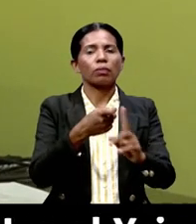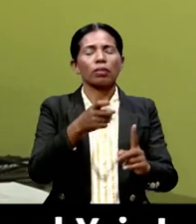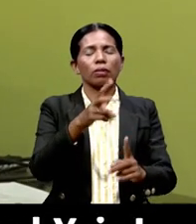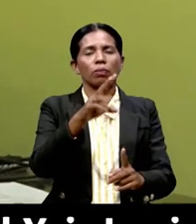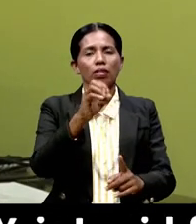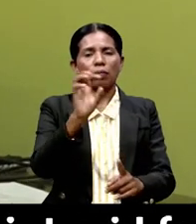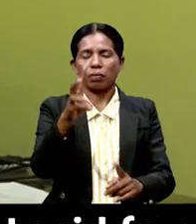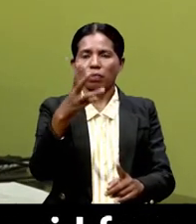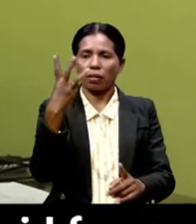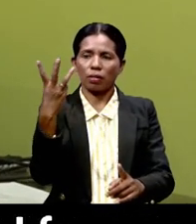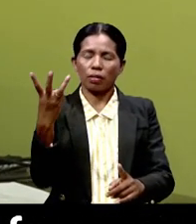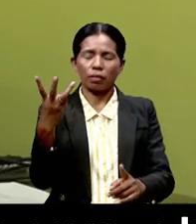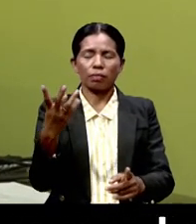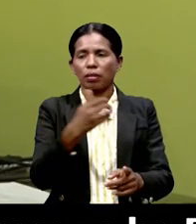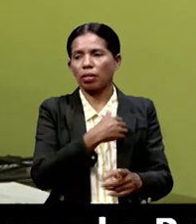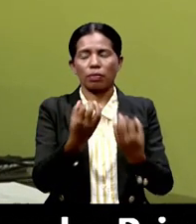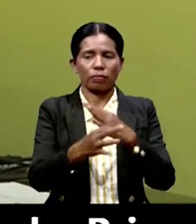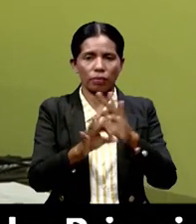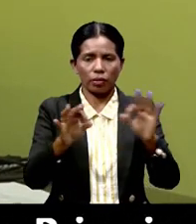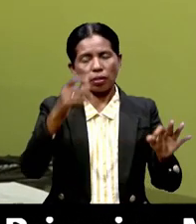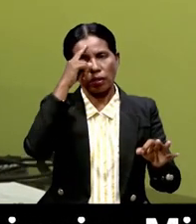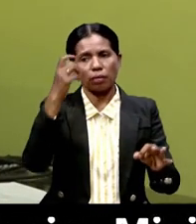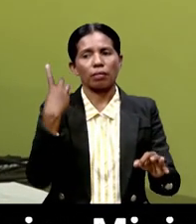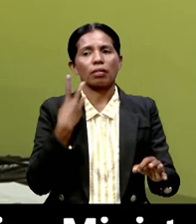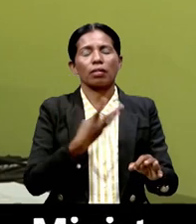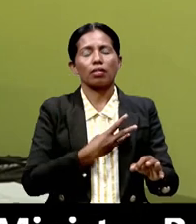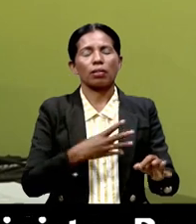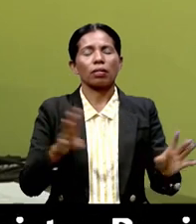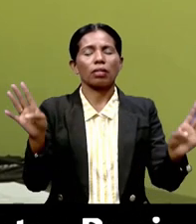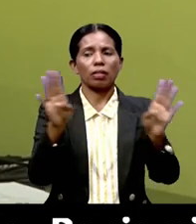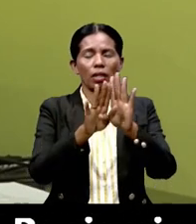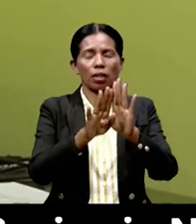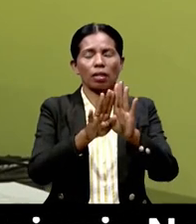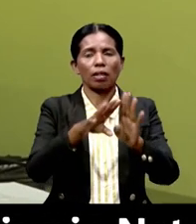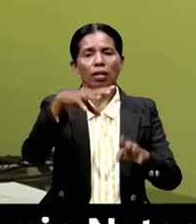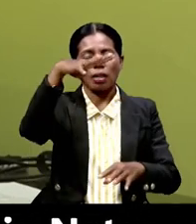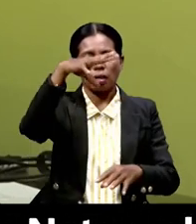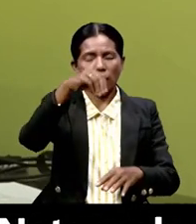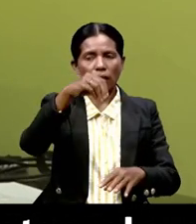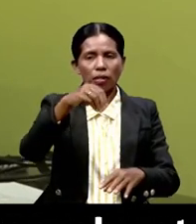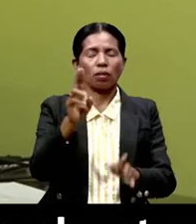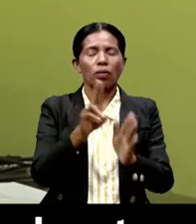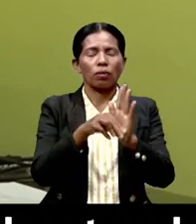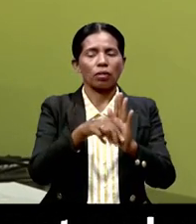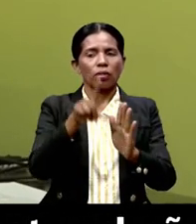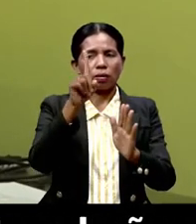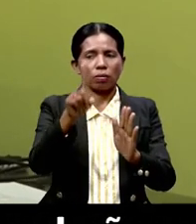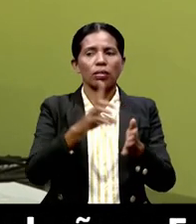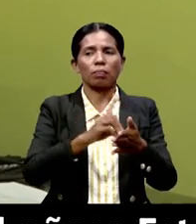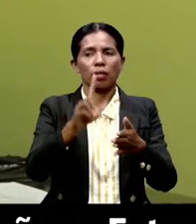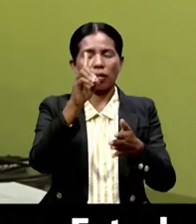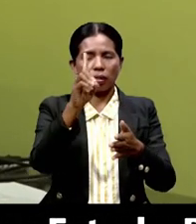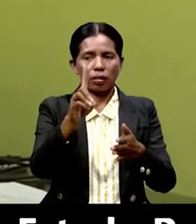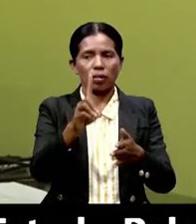será coto y agora ni será coto ne tamba y ta so hamate ahi ora sua ni laran y semana ida de semana ida de ora sua ni